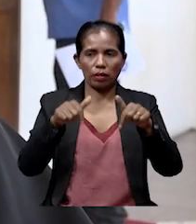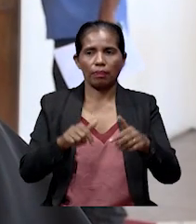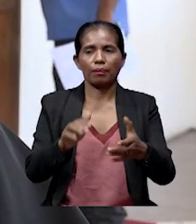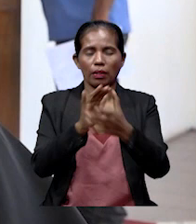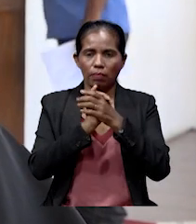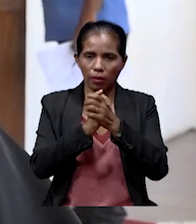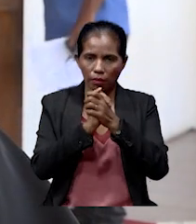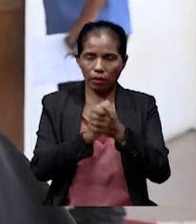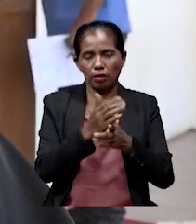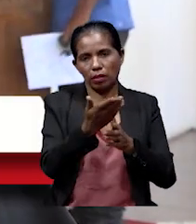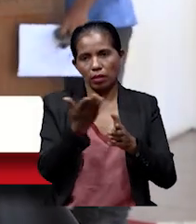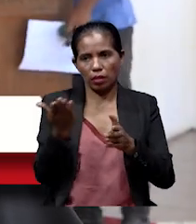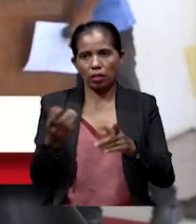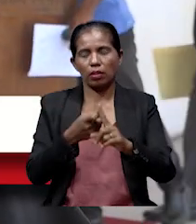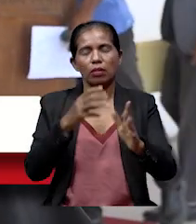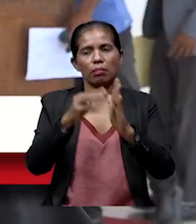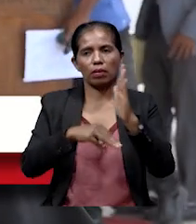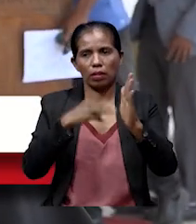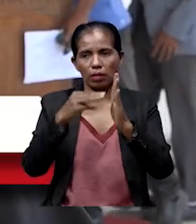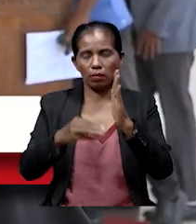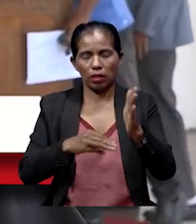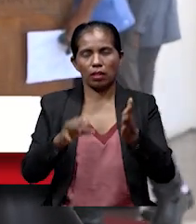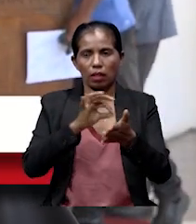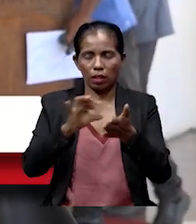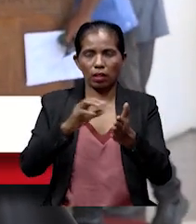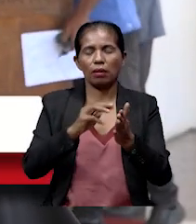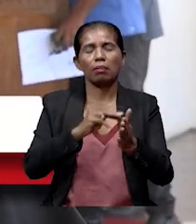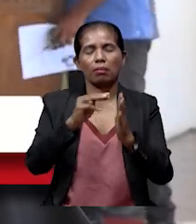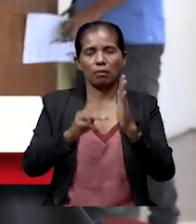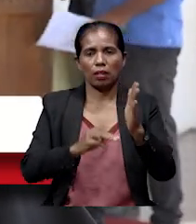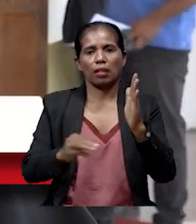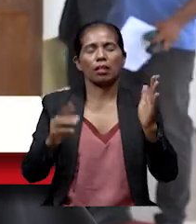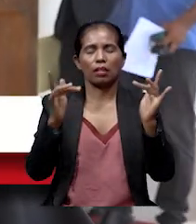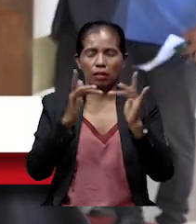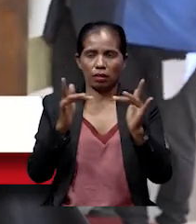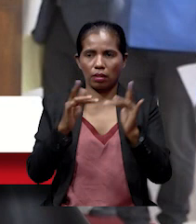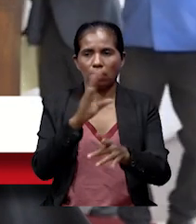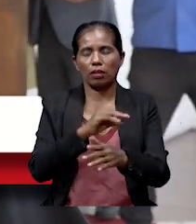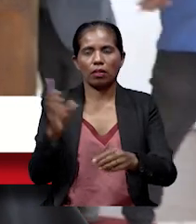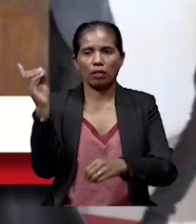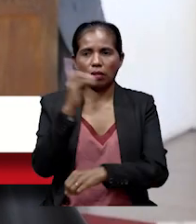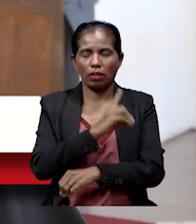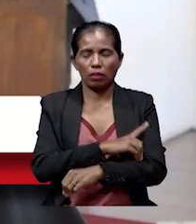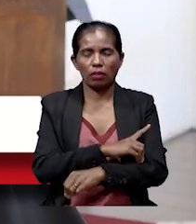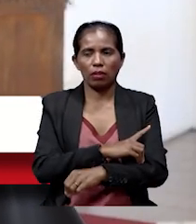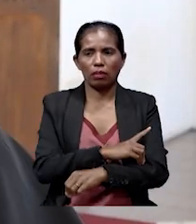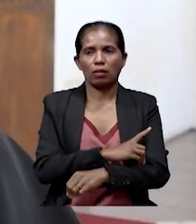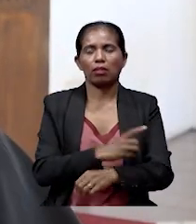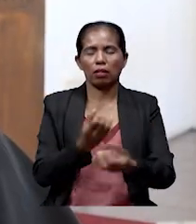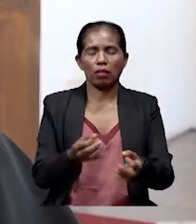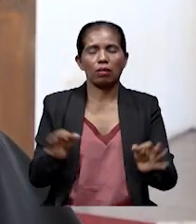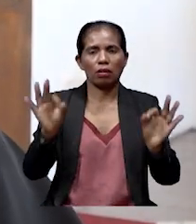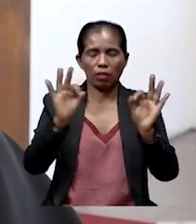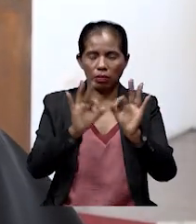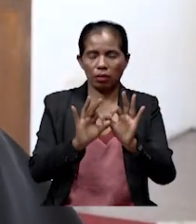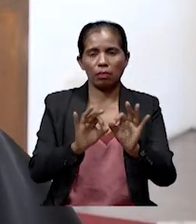a Alen Sira Roto, né, bem, para a Rússia Média, média escrita, média online, lorong imprensa, né, lorong é importante ter tebes,